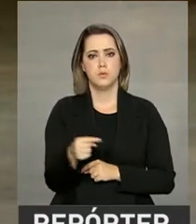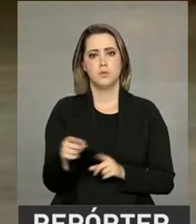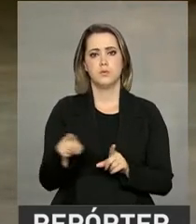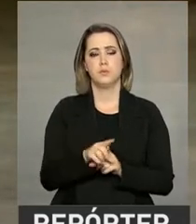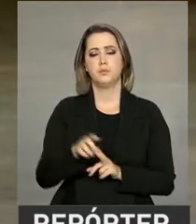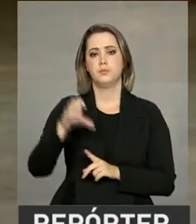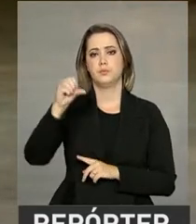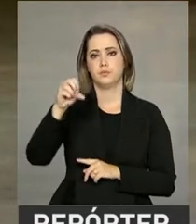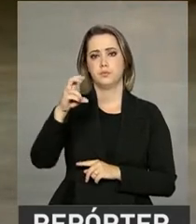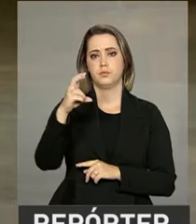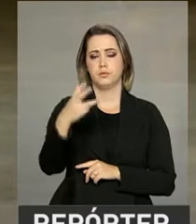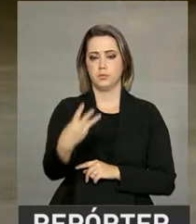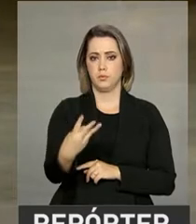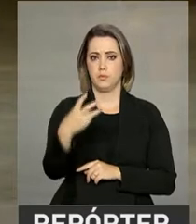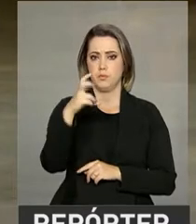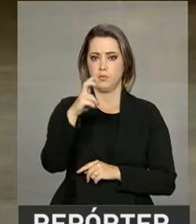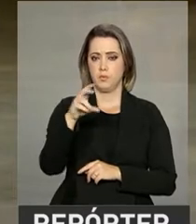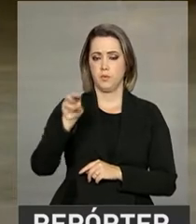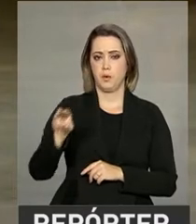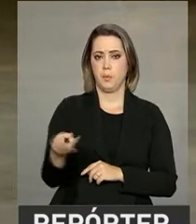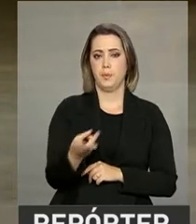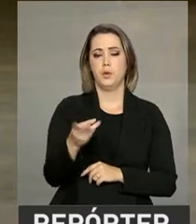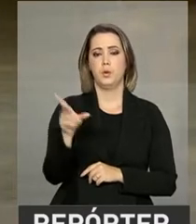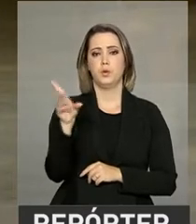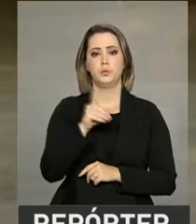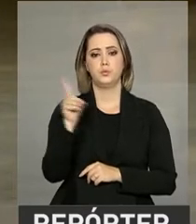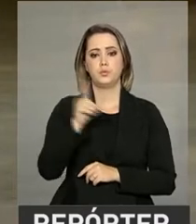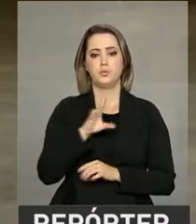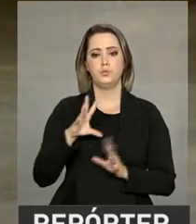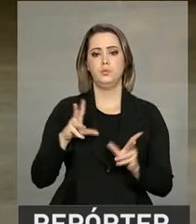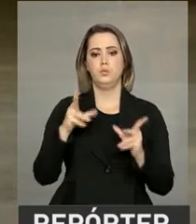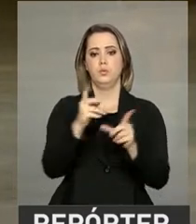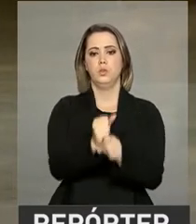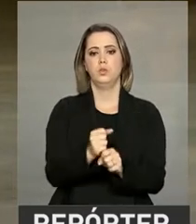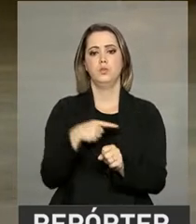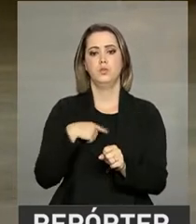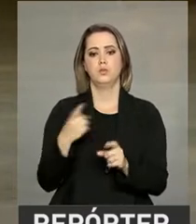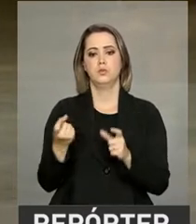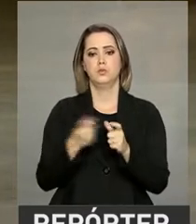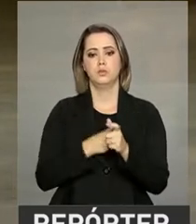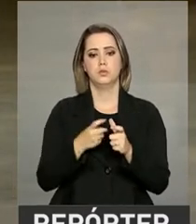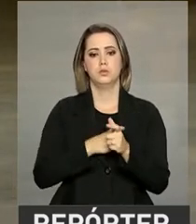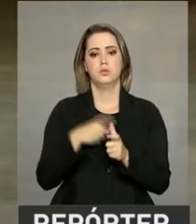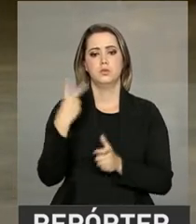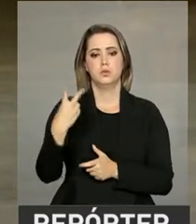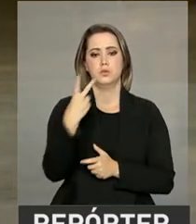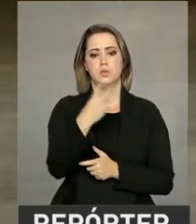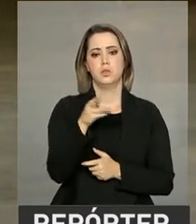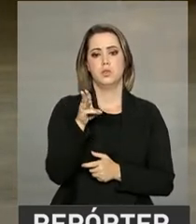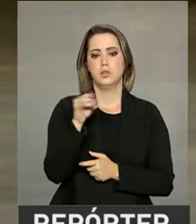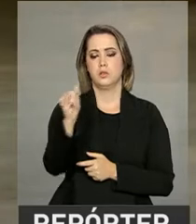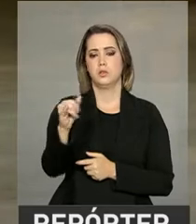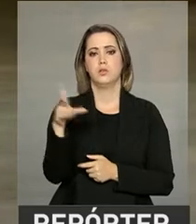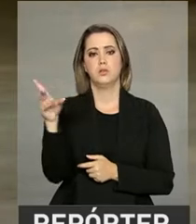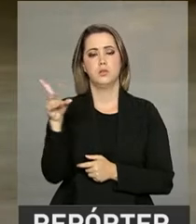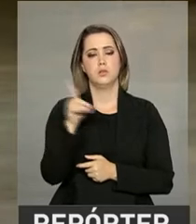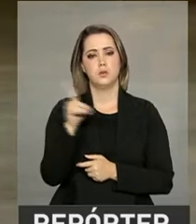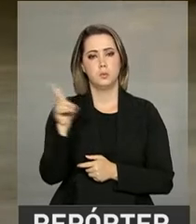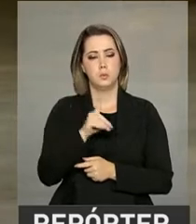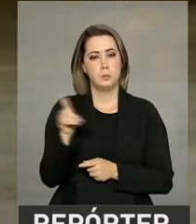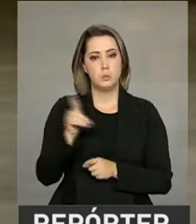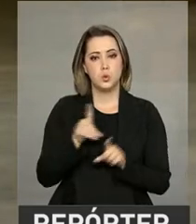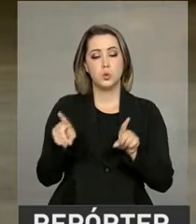de 935 milhões de dólares, totalizando um déficit de 22 bilhões e